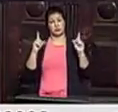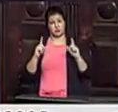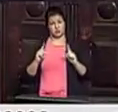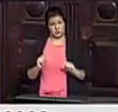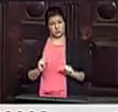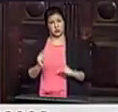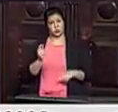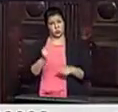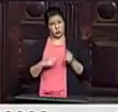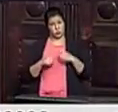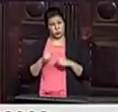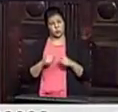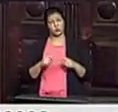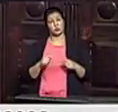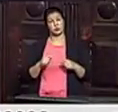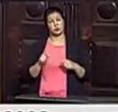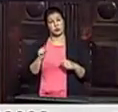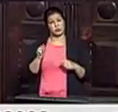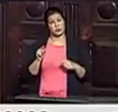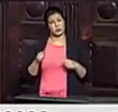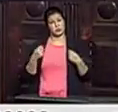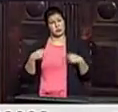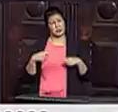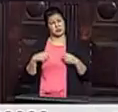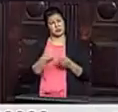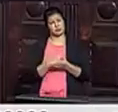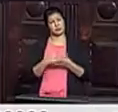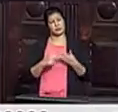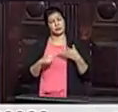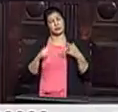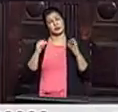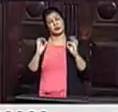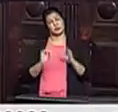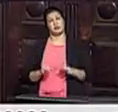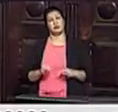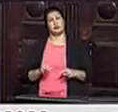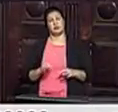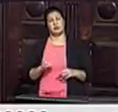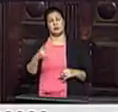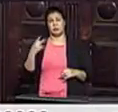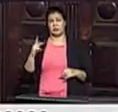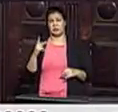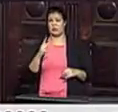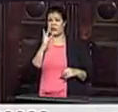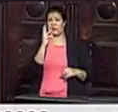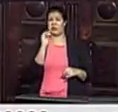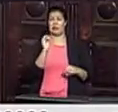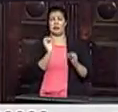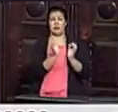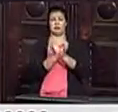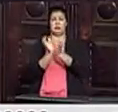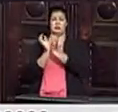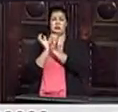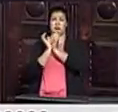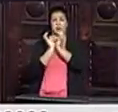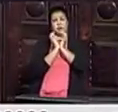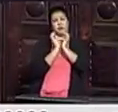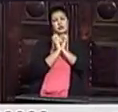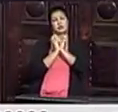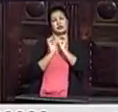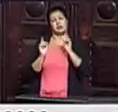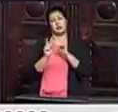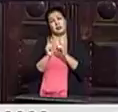custo, se você tem lista fechada, você tem, por exemplo, 30 partidos a serem financiados. Se a lista